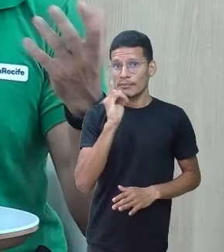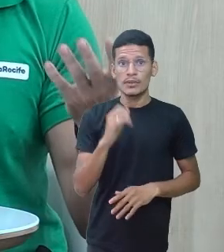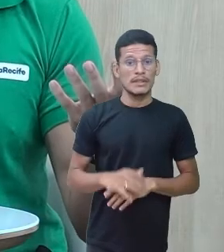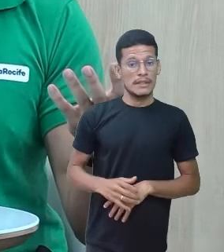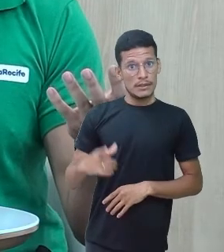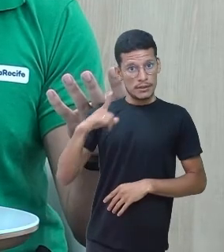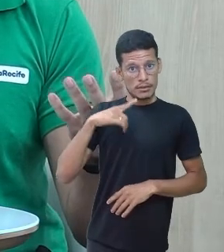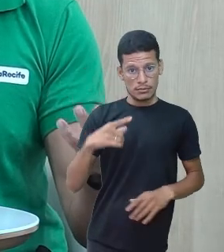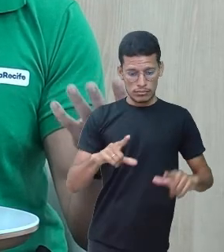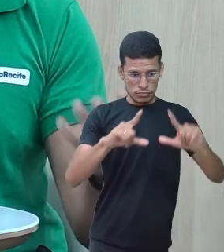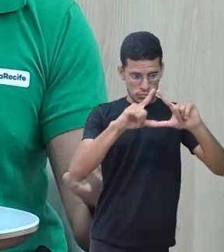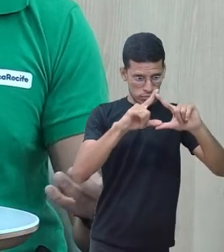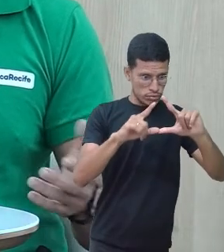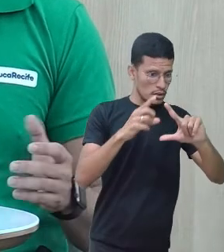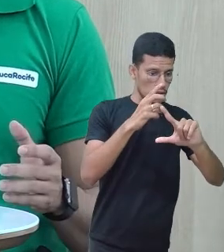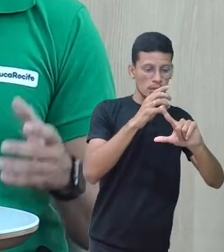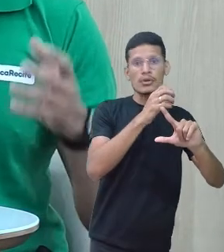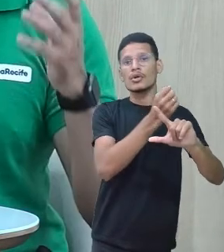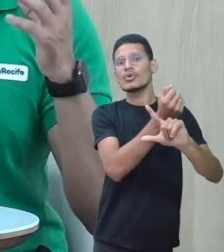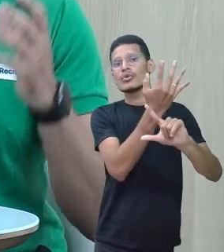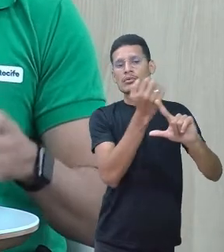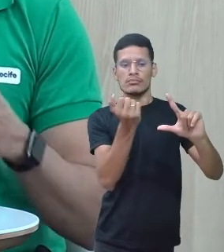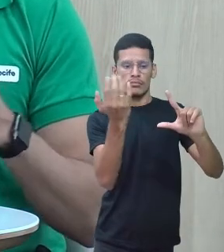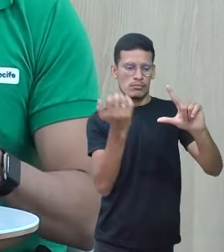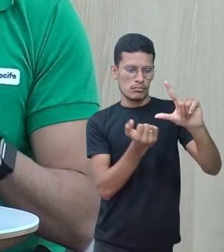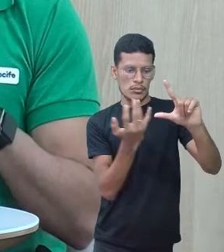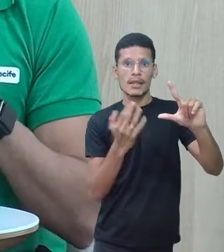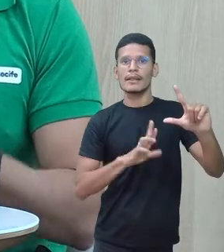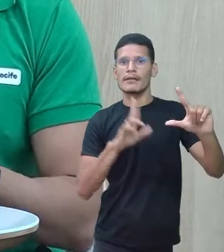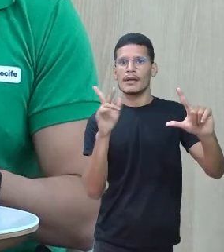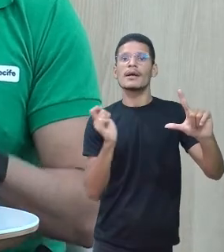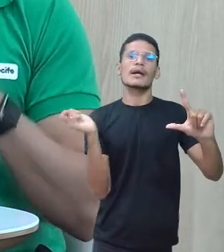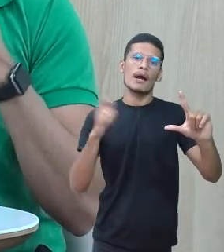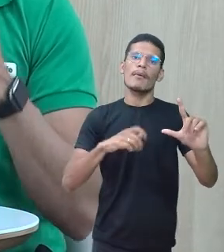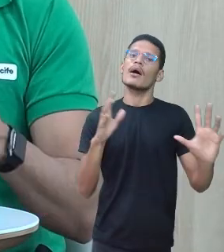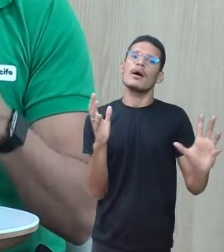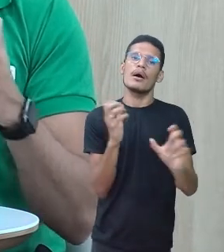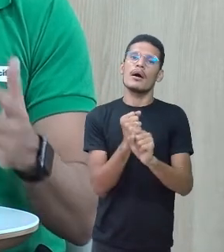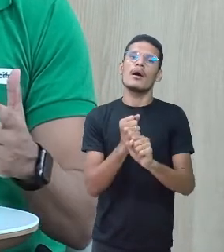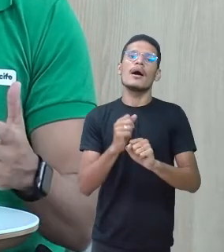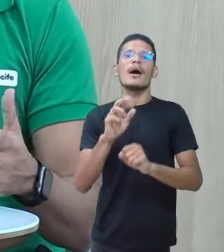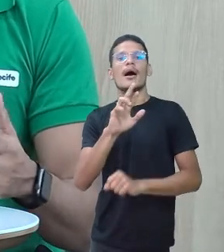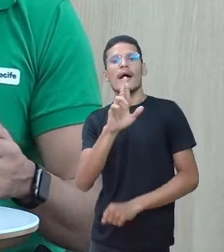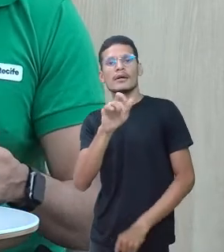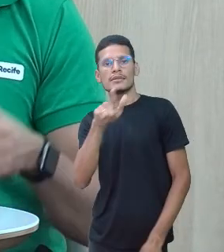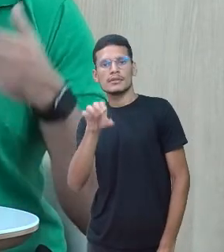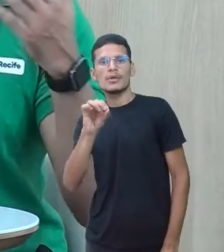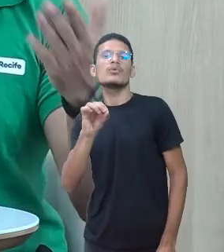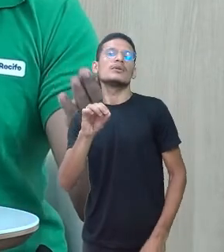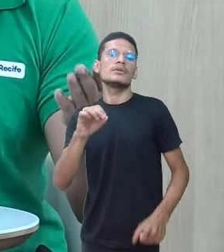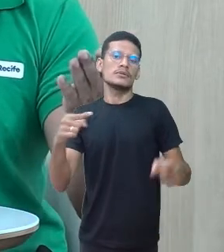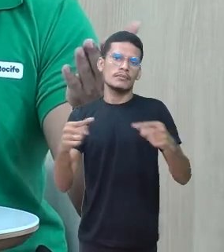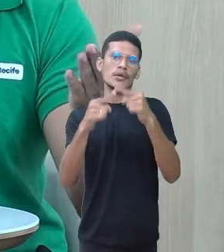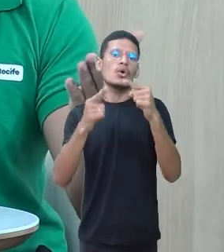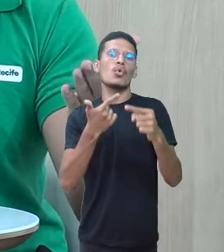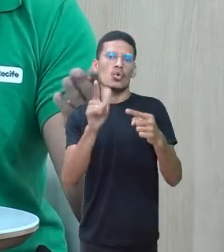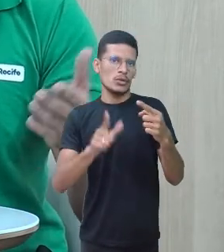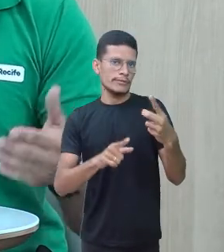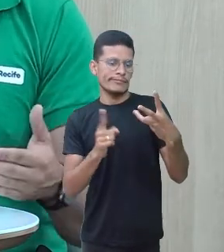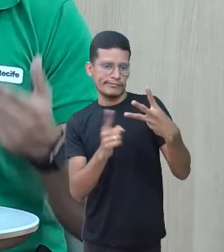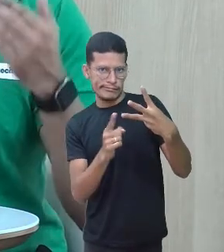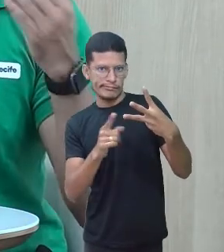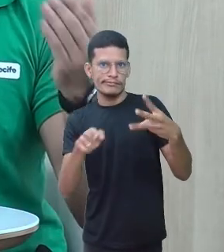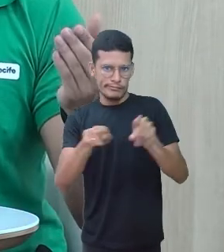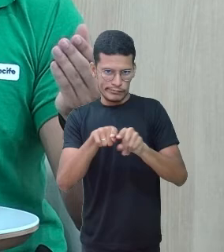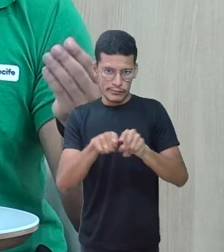né, diferentes, ela precisaria fazer a razão de semelhança com o terceiro lado também. E é o que você pode fazer